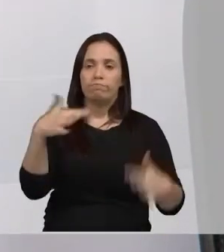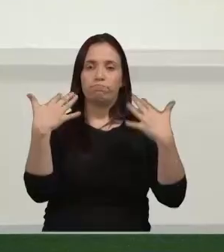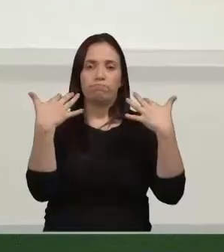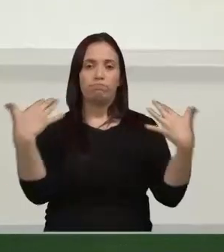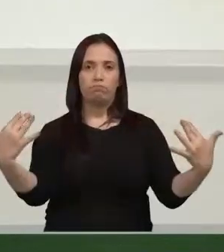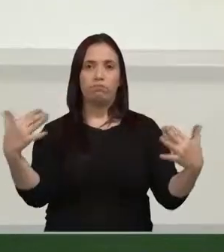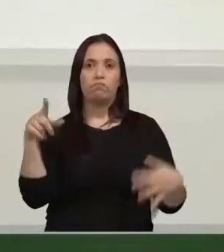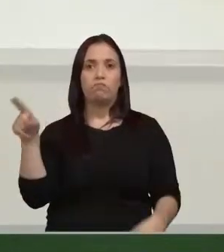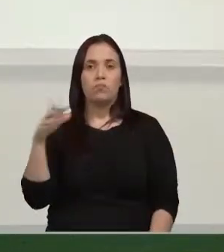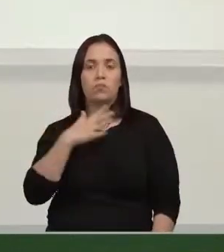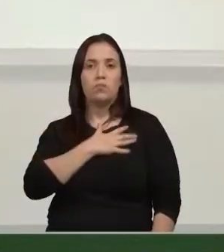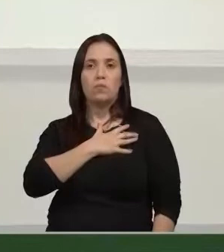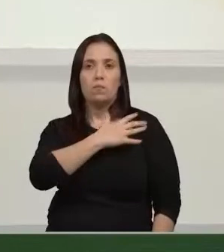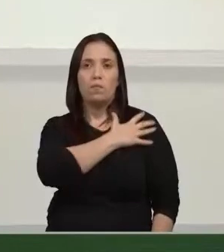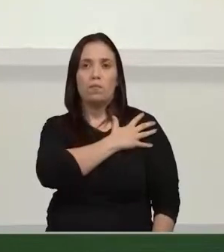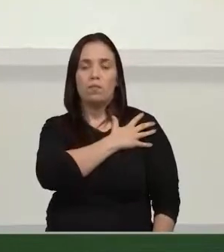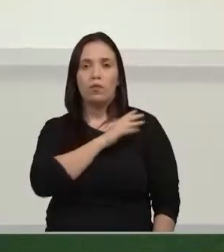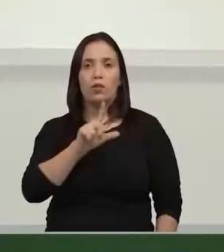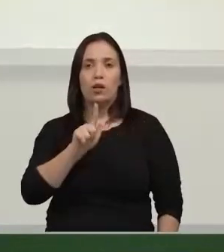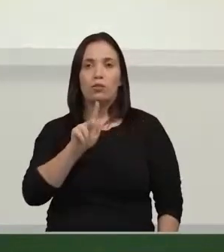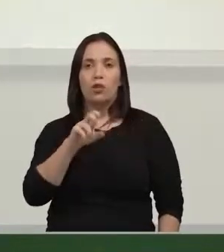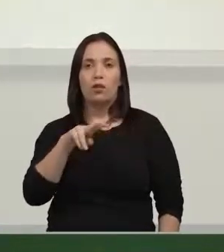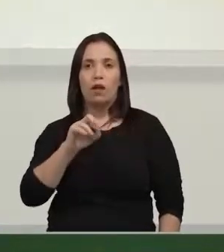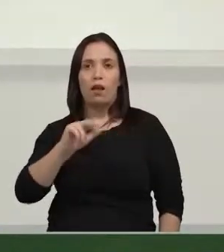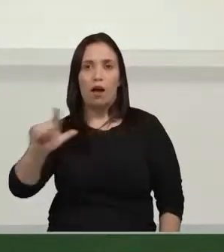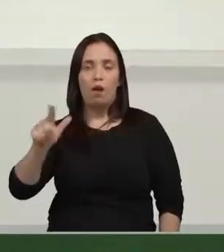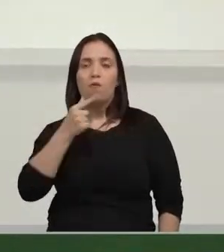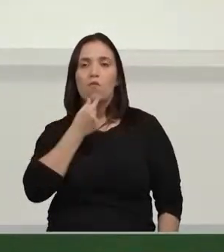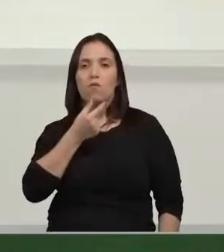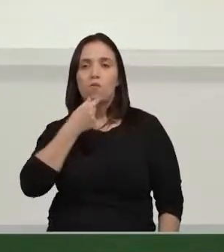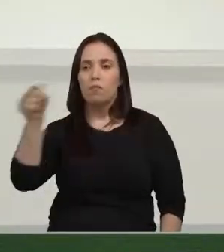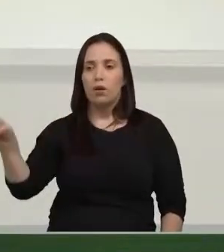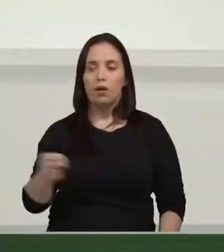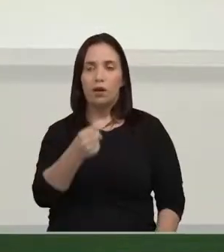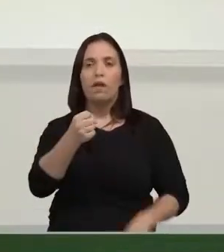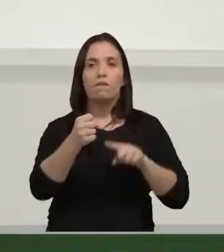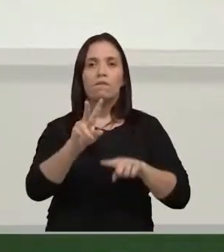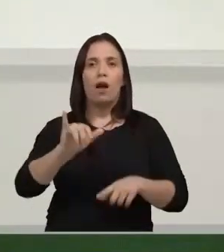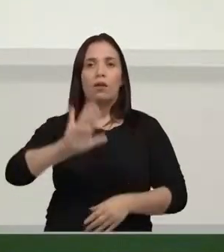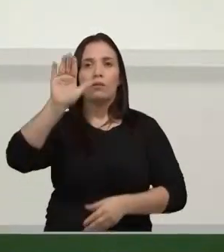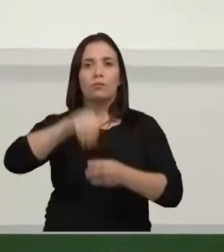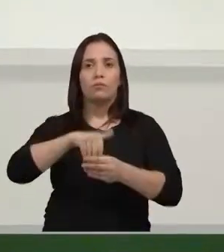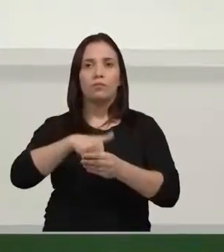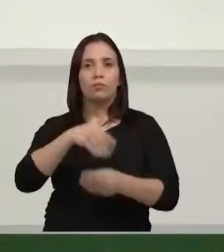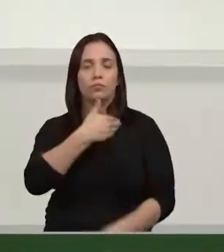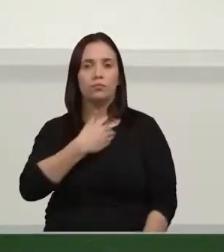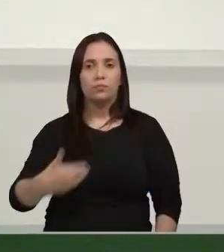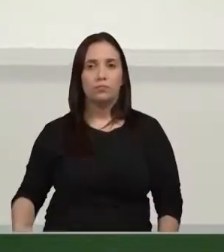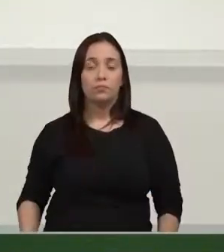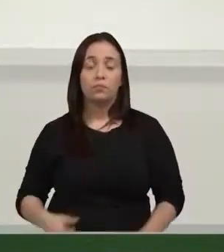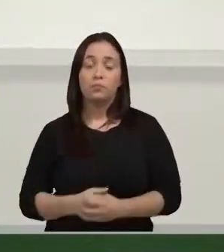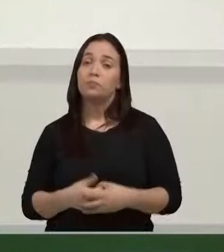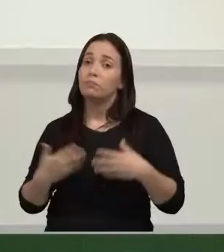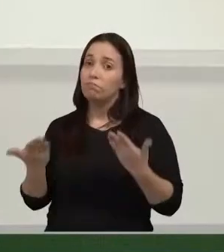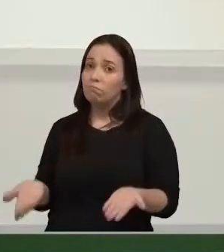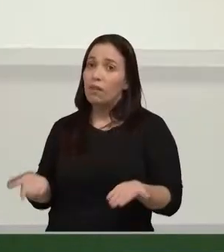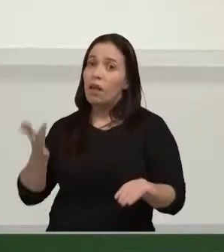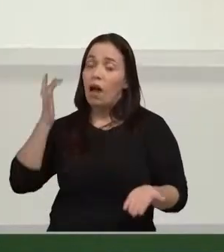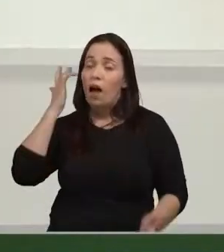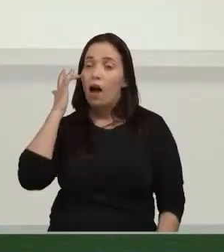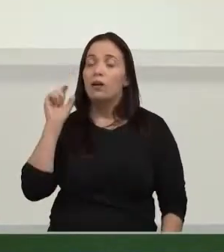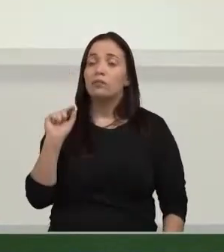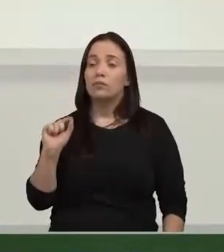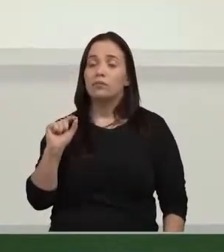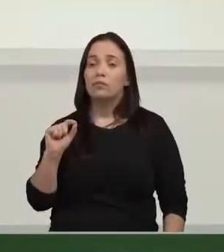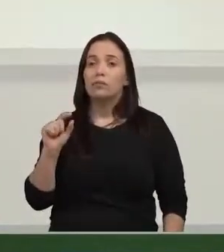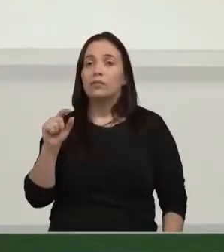a segurança, tem a saúde, tem a educação, tem transporte, tem mesmo, emprego, essa tem semana indústria. disse que tem áreas que ele não